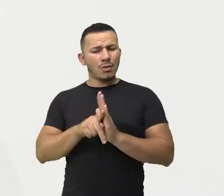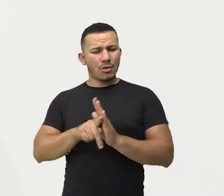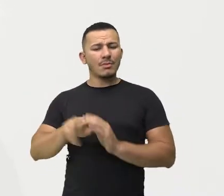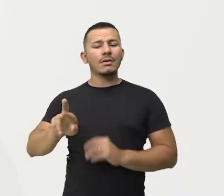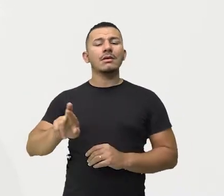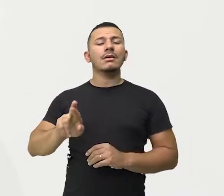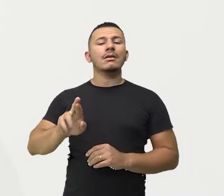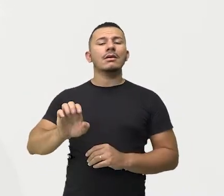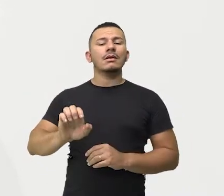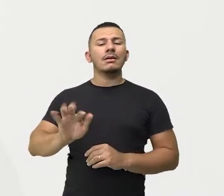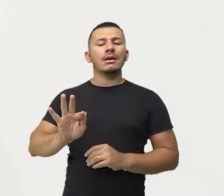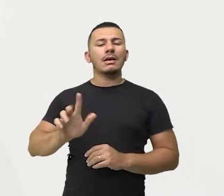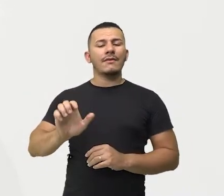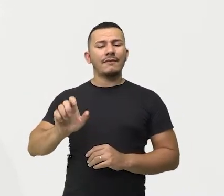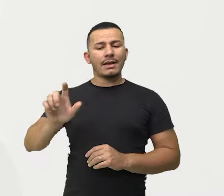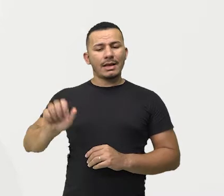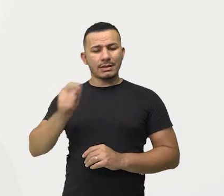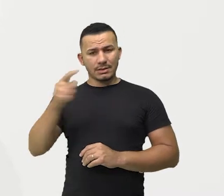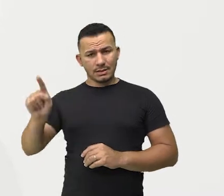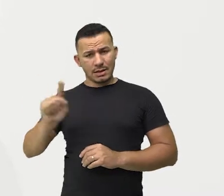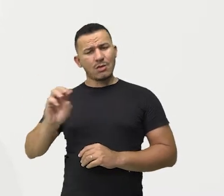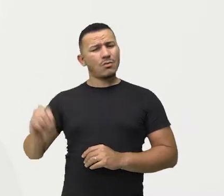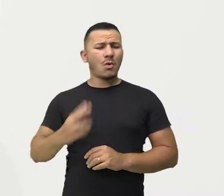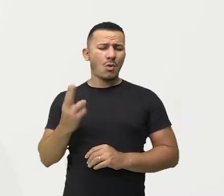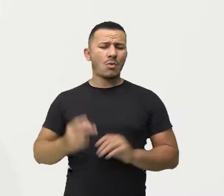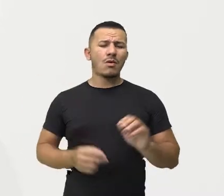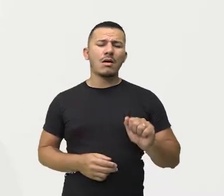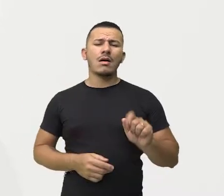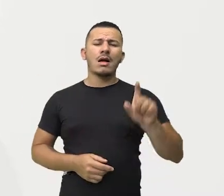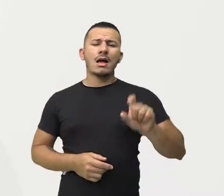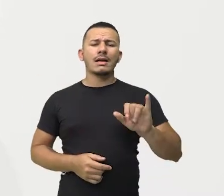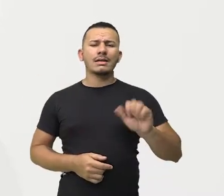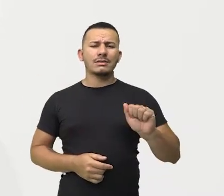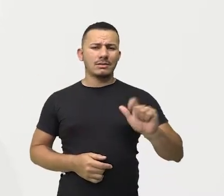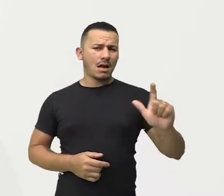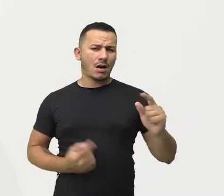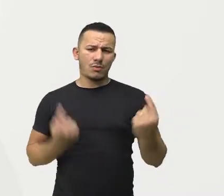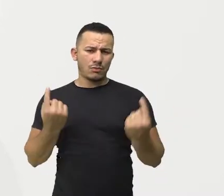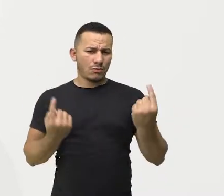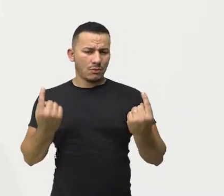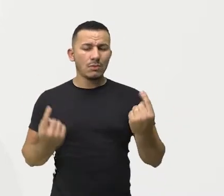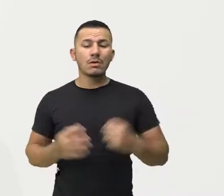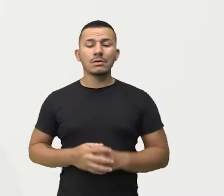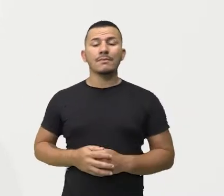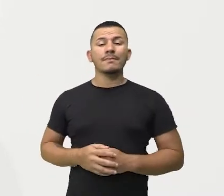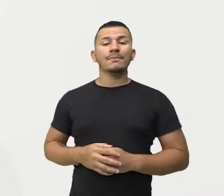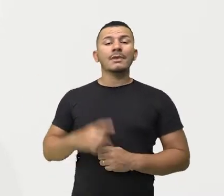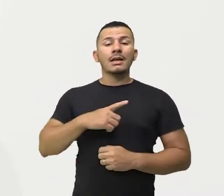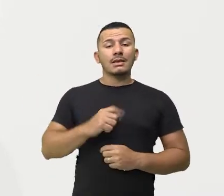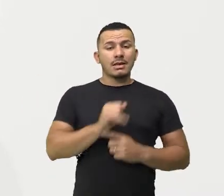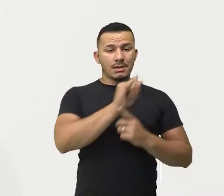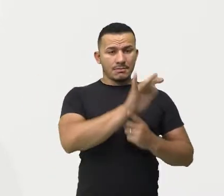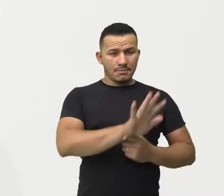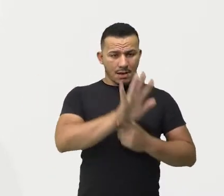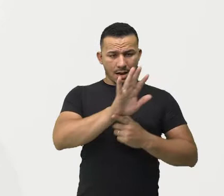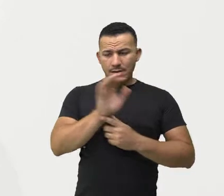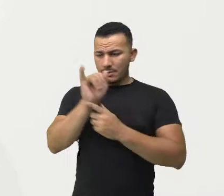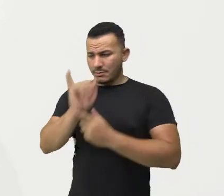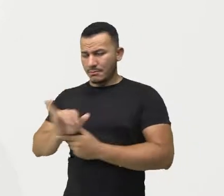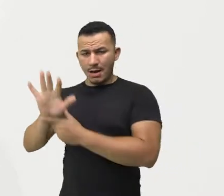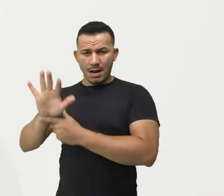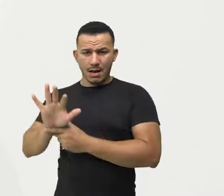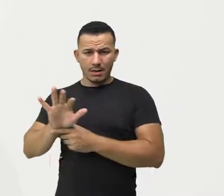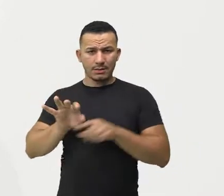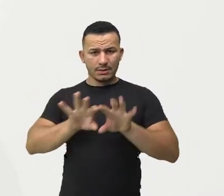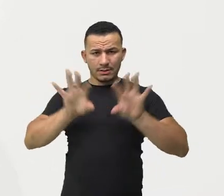Simetria de reflexão ou axial. Então, o que é que significa isso? As duas figuras têm a mesma forma.